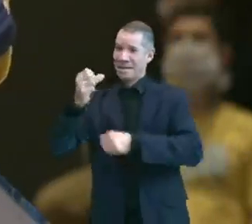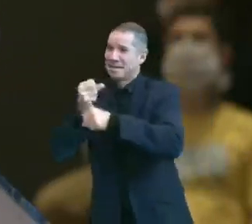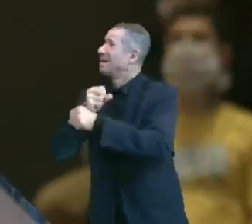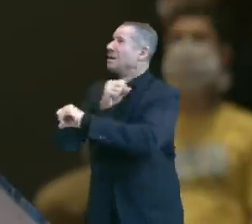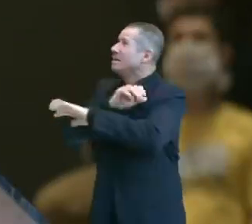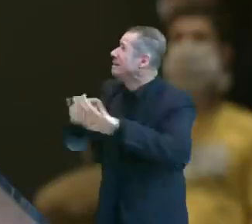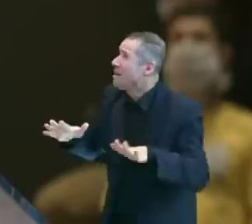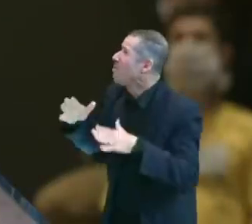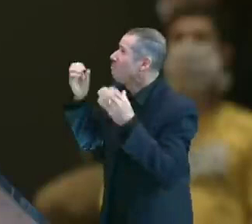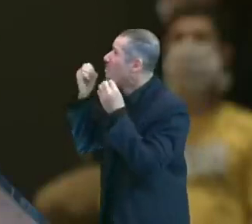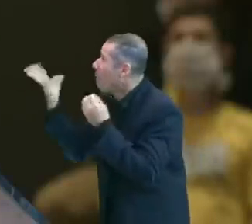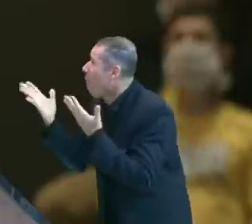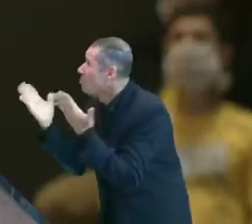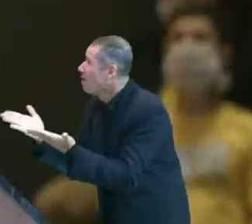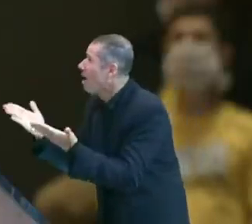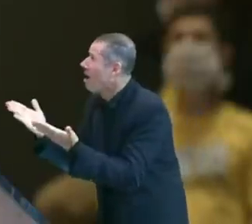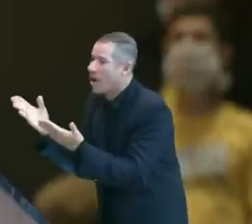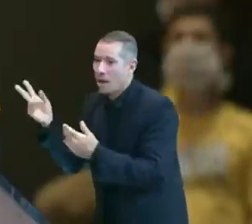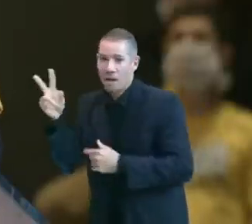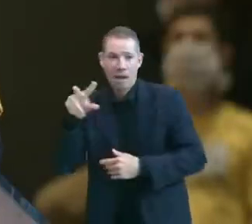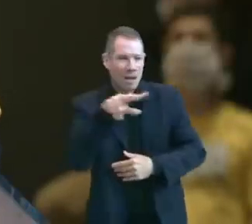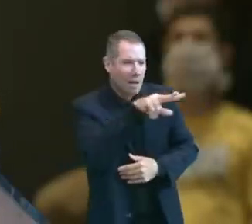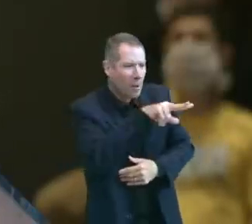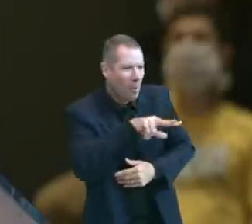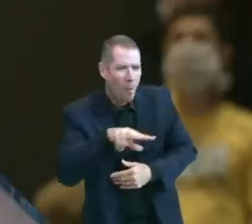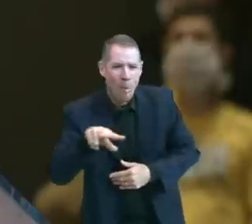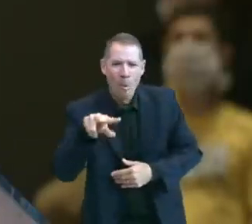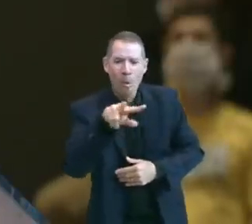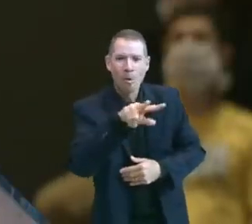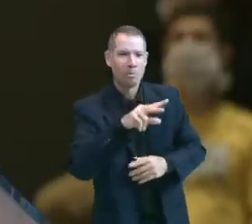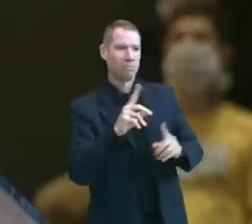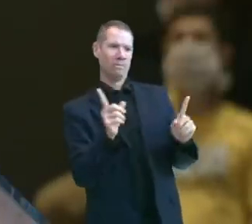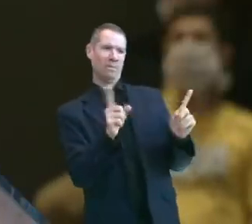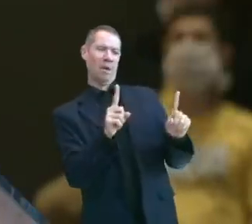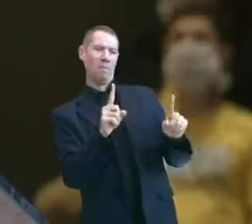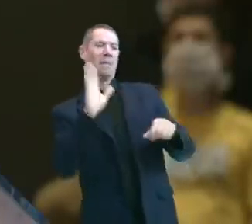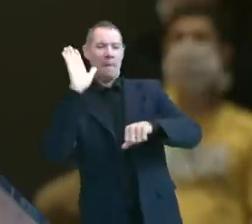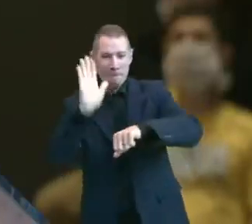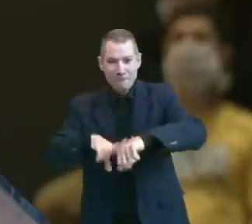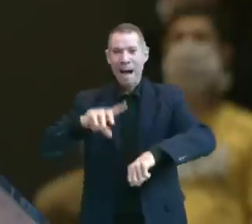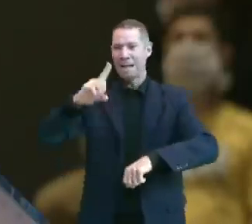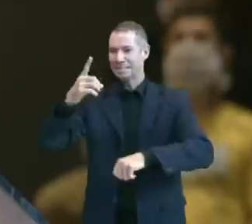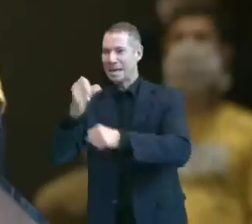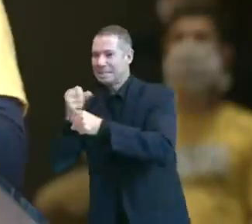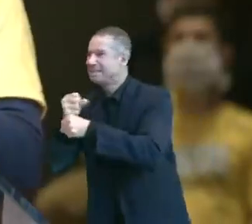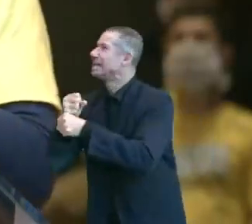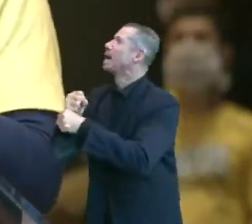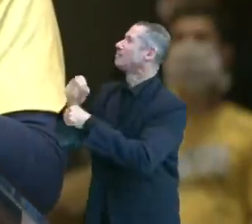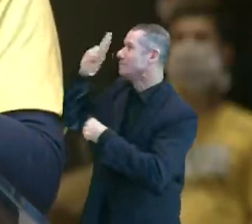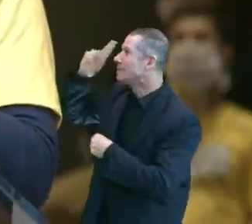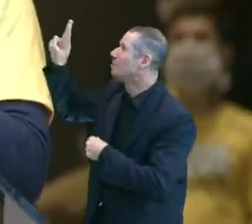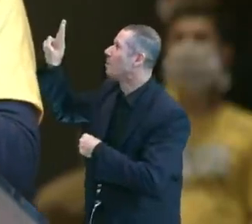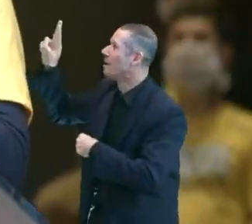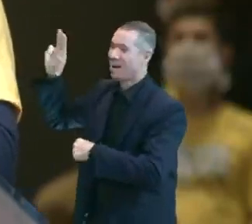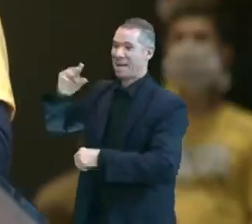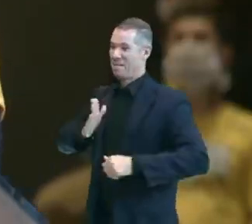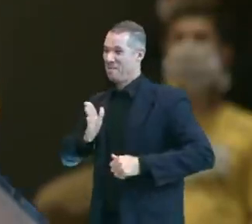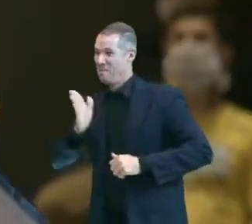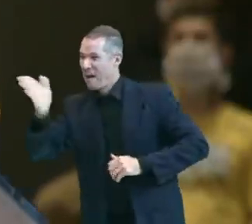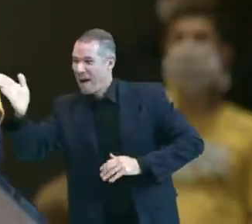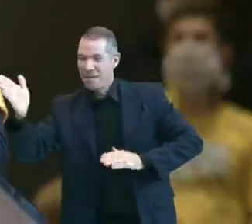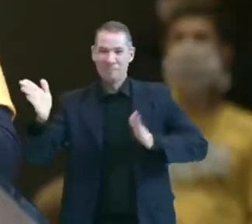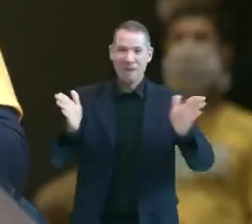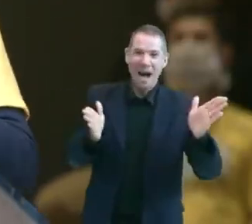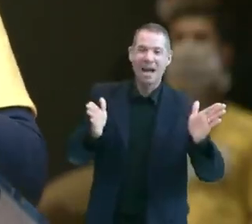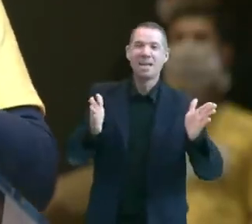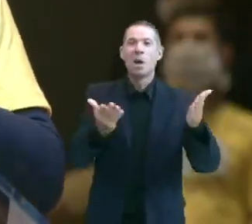né? Aí eu olho para elas e digo assim, não, mais 10 anos a conta aí, Senhor. E a gente tem ido. E